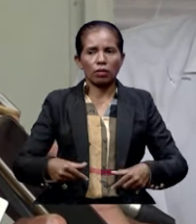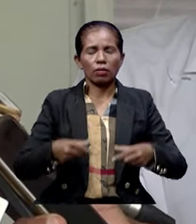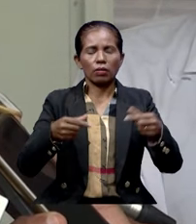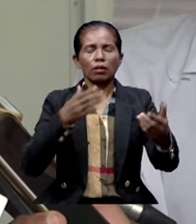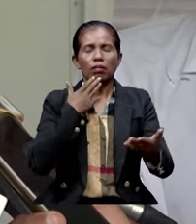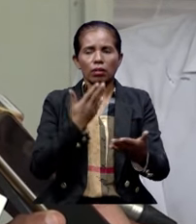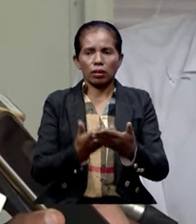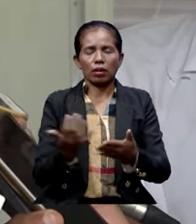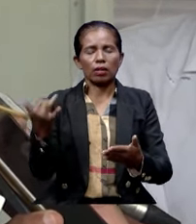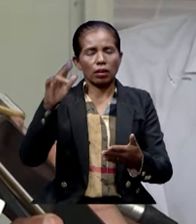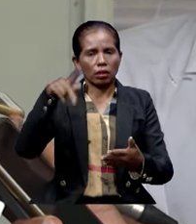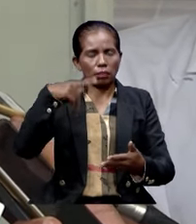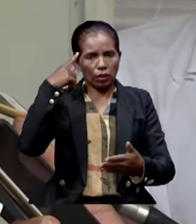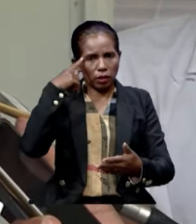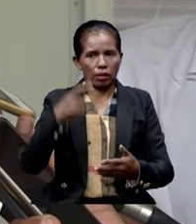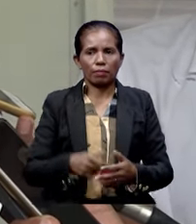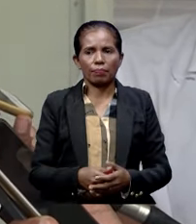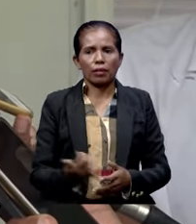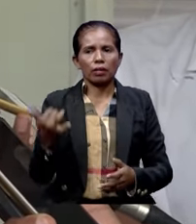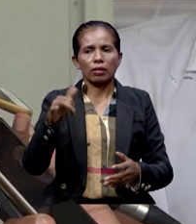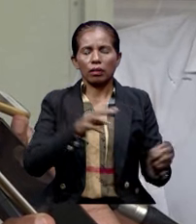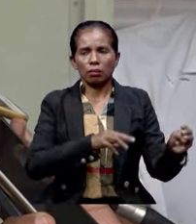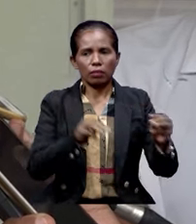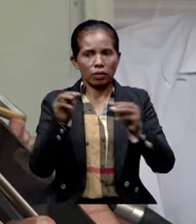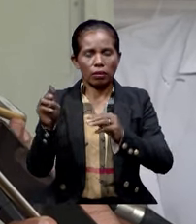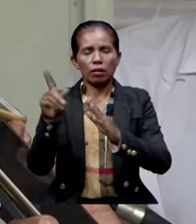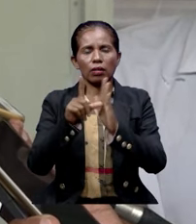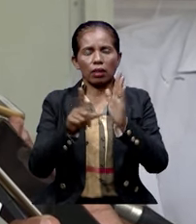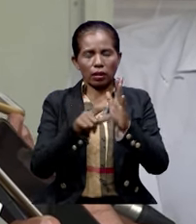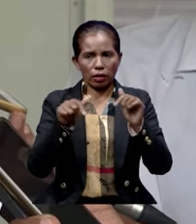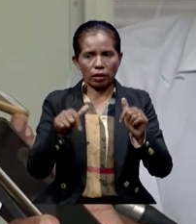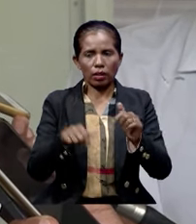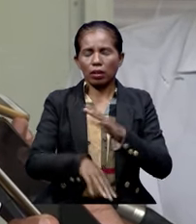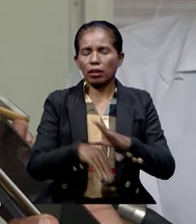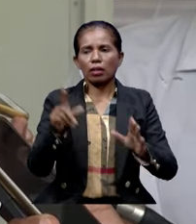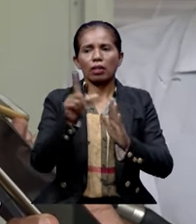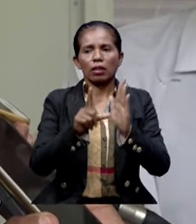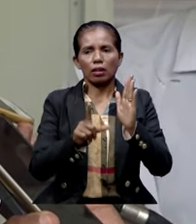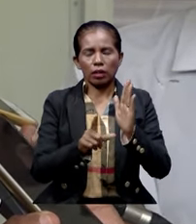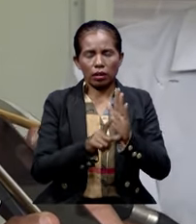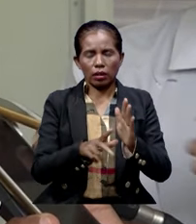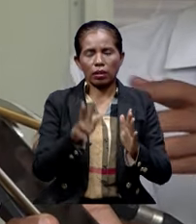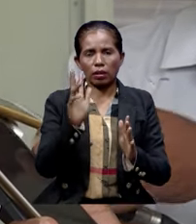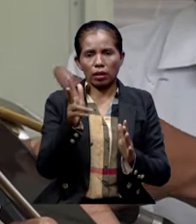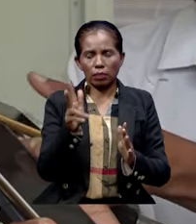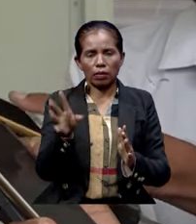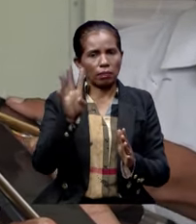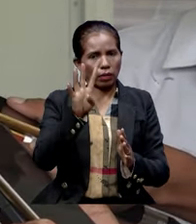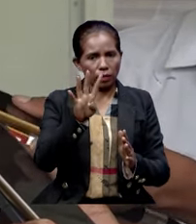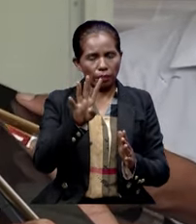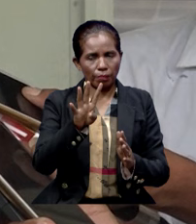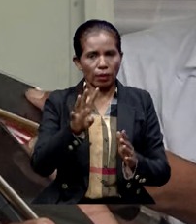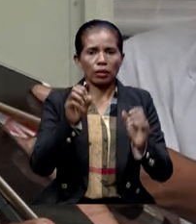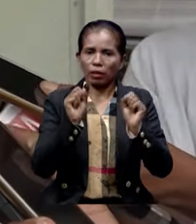da política. Então se muda a lei. A saifa o decreto 84, né?